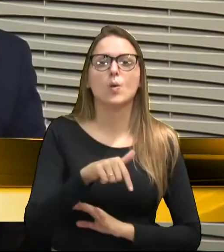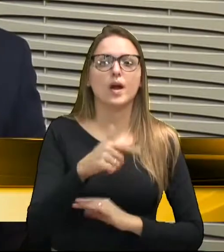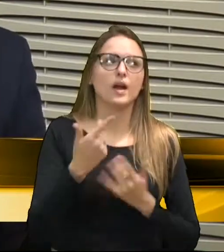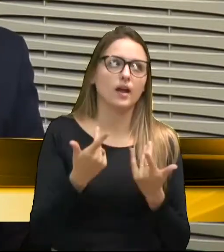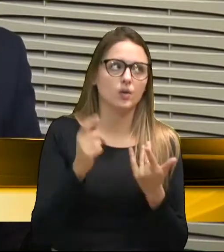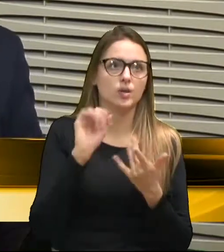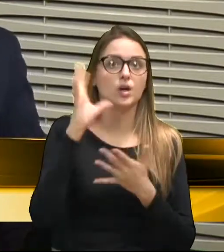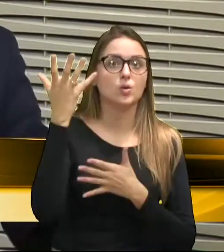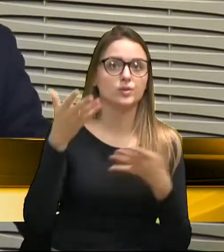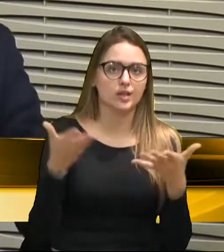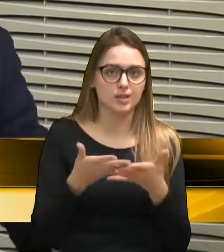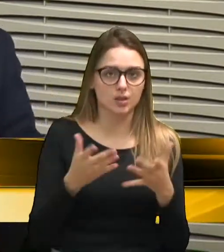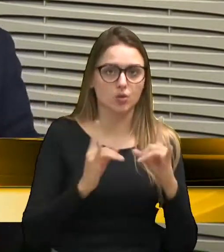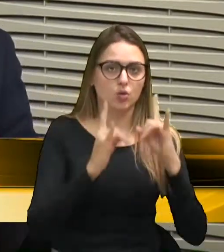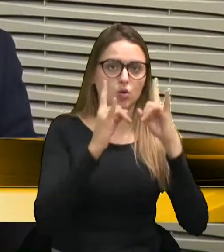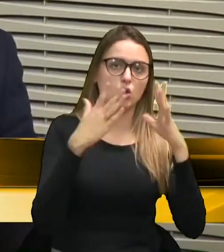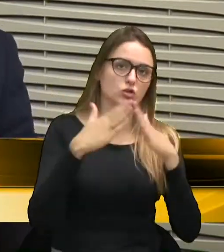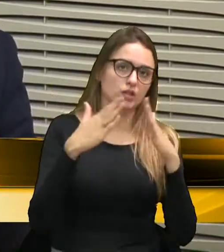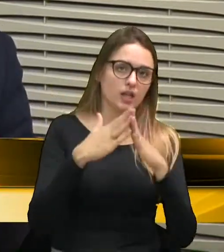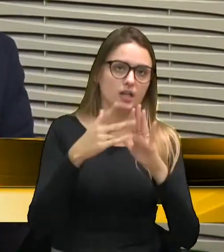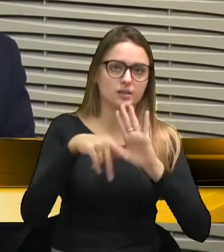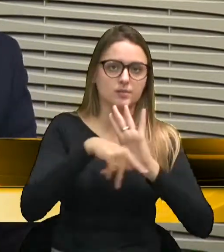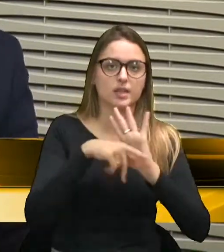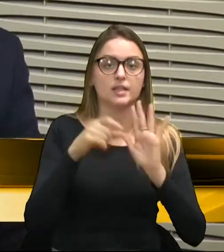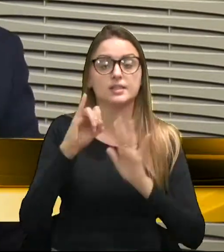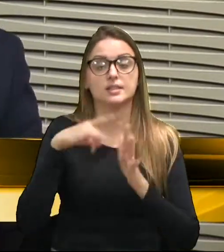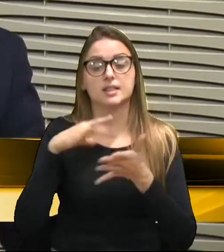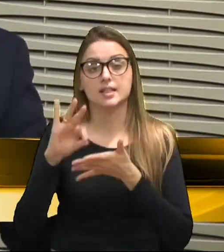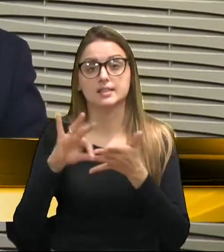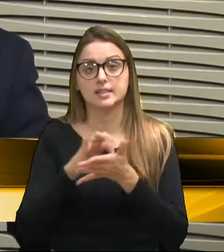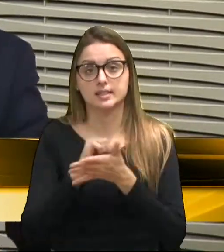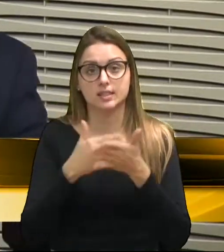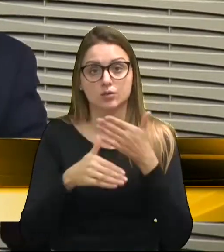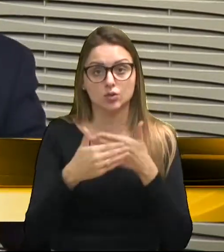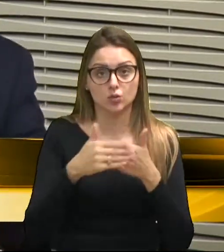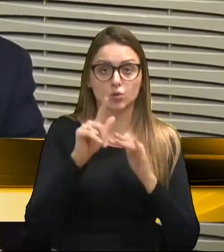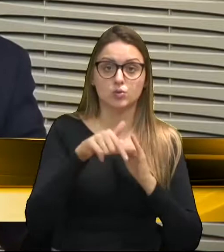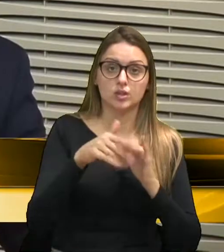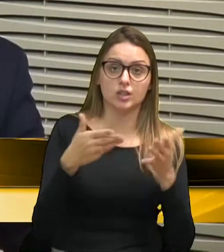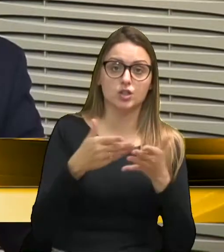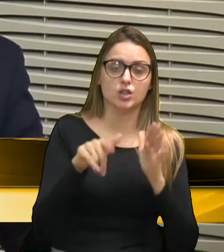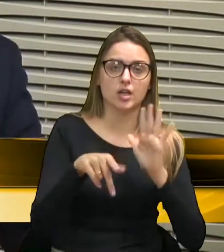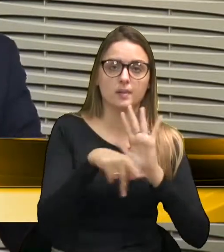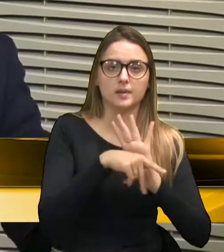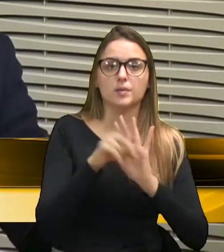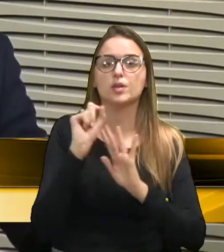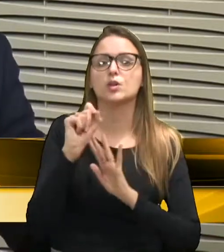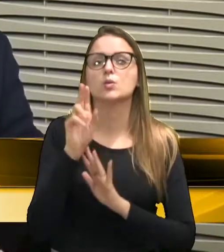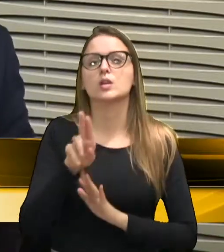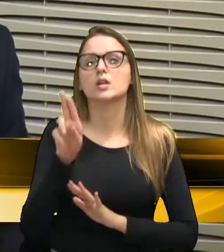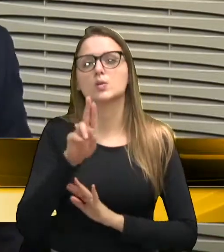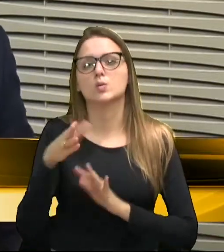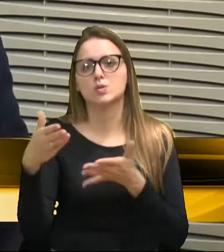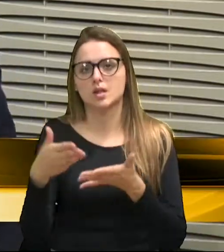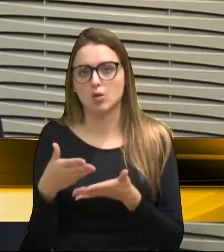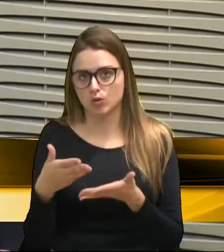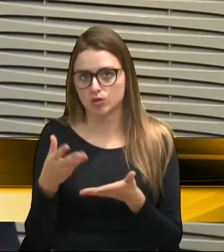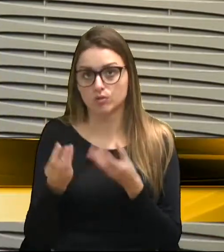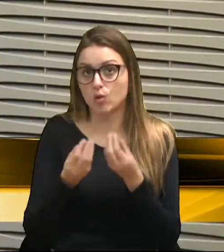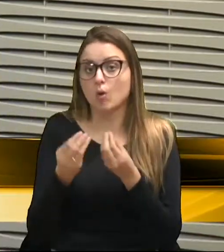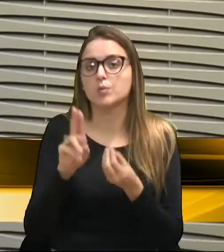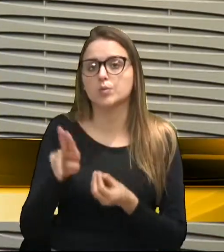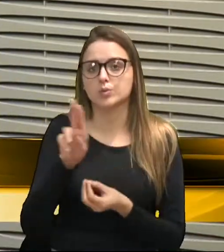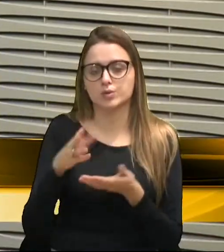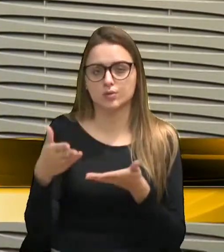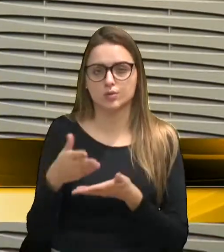imóveis? Se existe um cadastro desses imóveis tombados? E qual a utilização desses imóveis que estão tombados no município hoje? Isso é importante